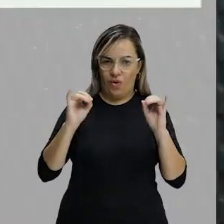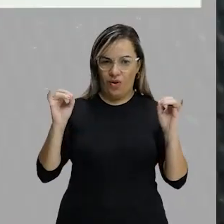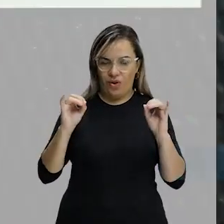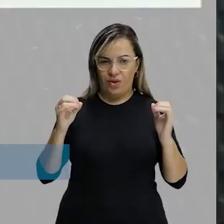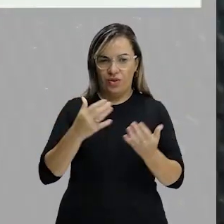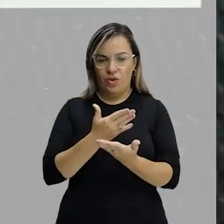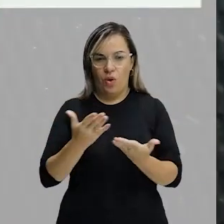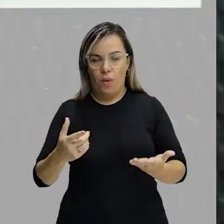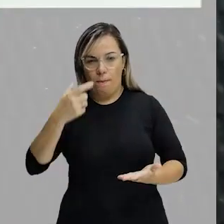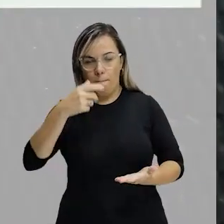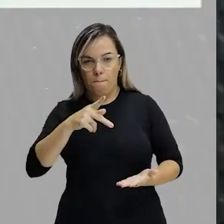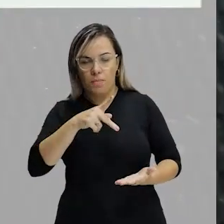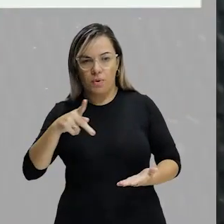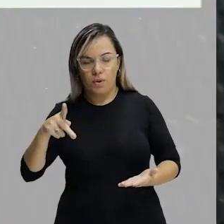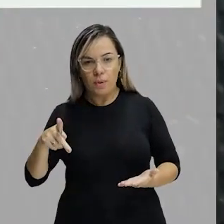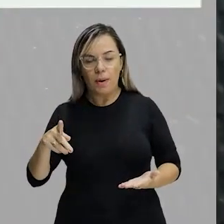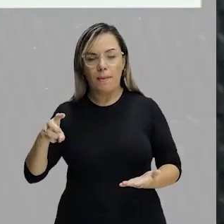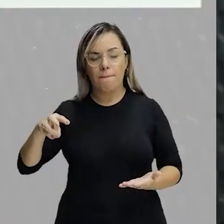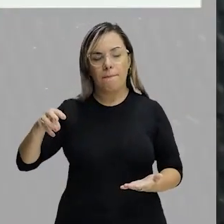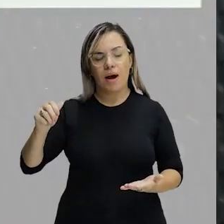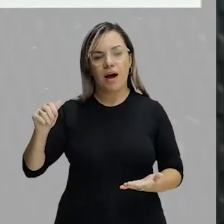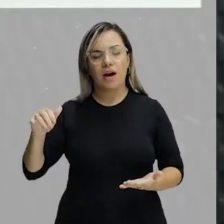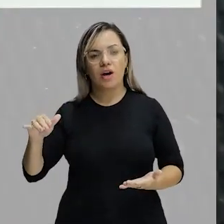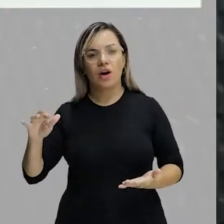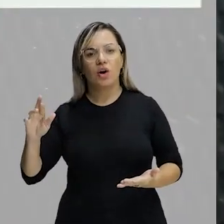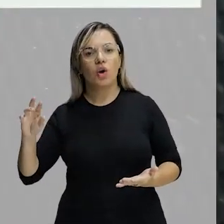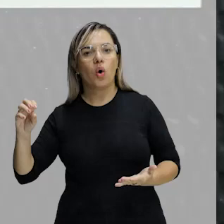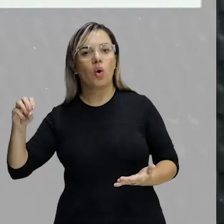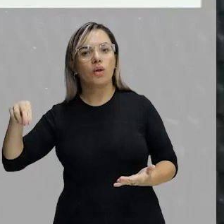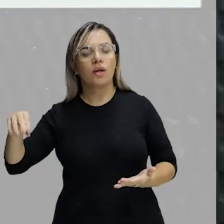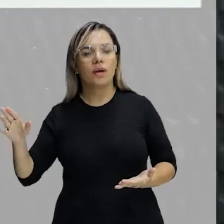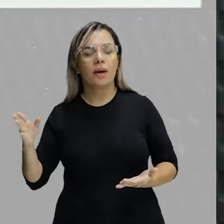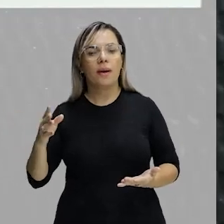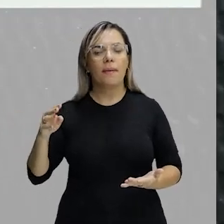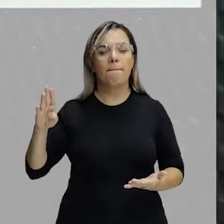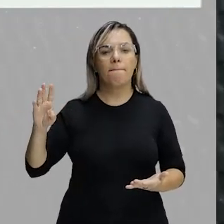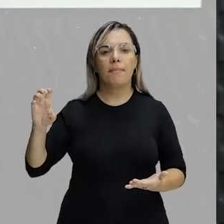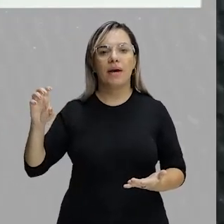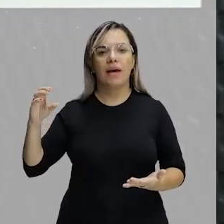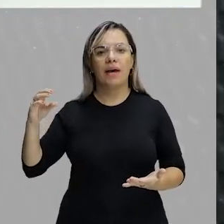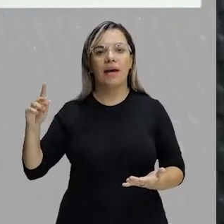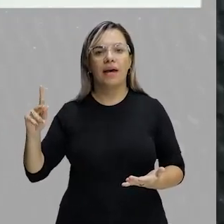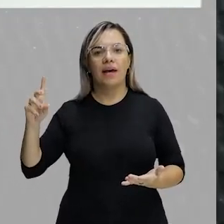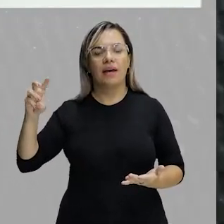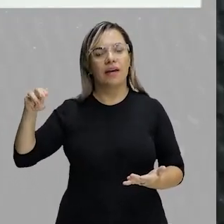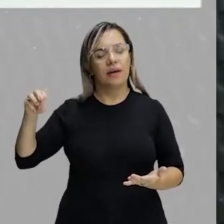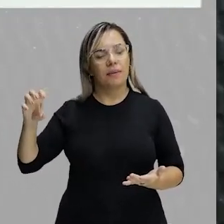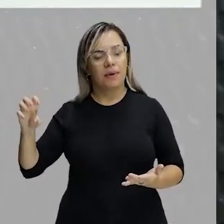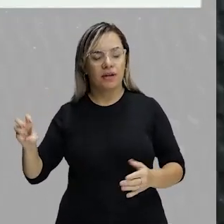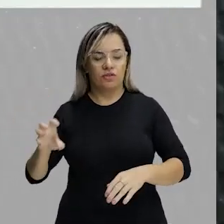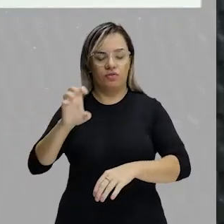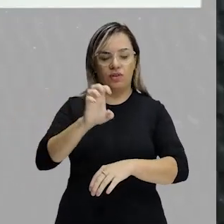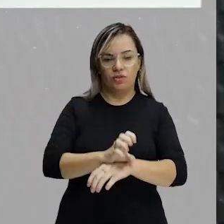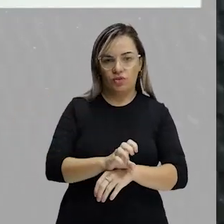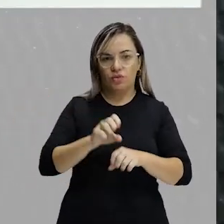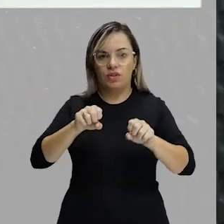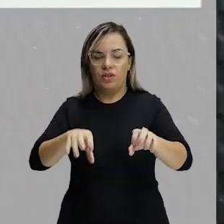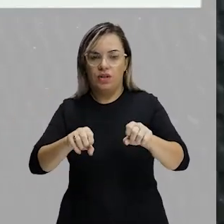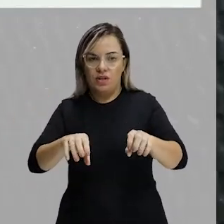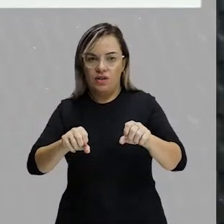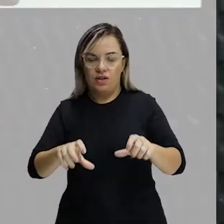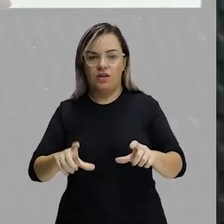Olá pessoal, aqui é o professor Maroni Beck, professor de matemática da Rede Estadual de Ensino. Mais uma vez aqui com vocês na TV